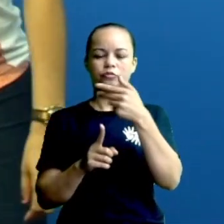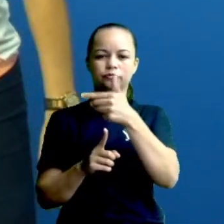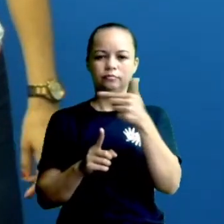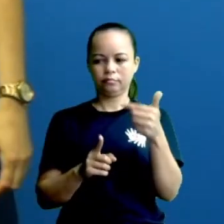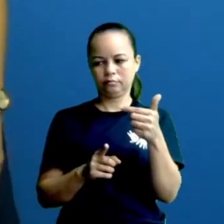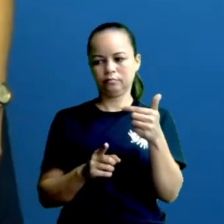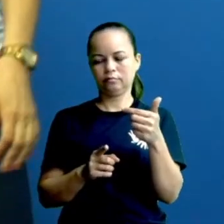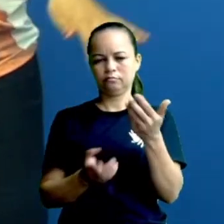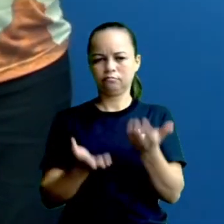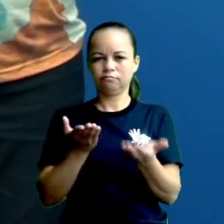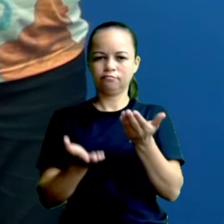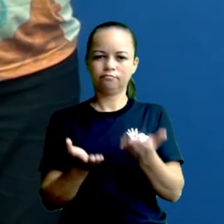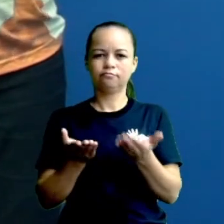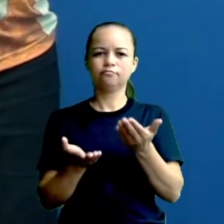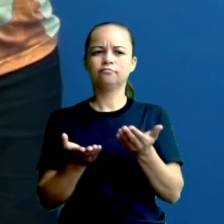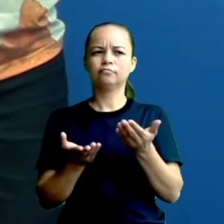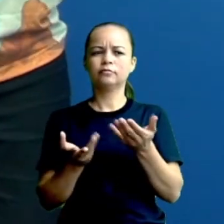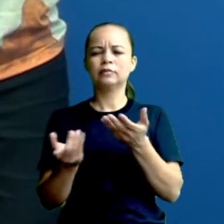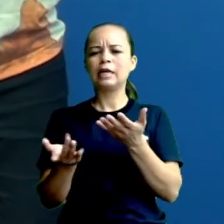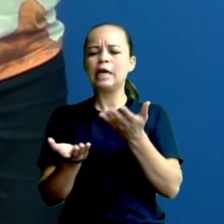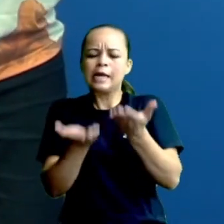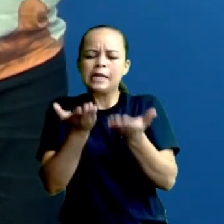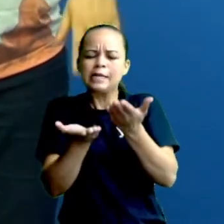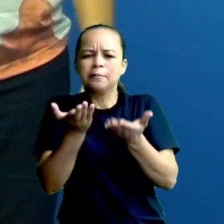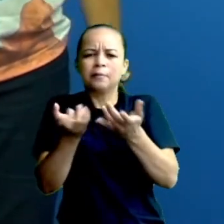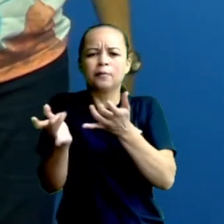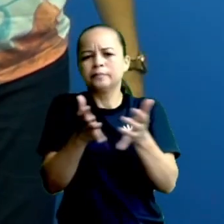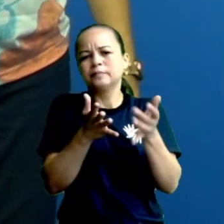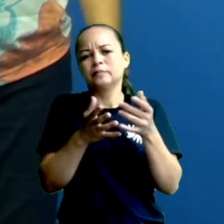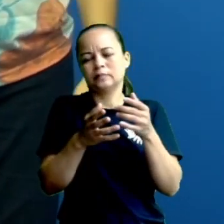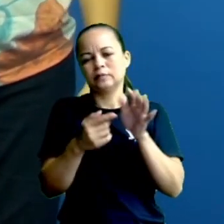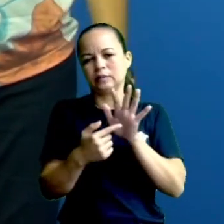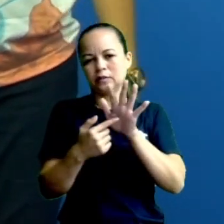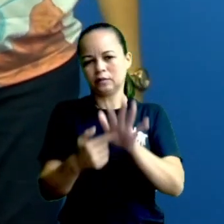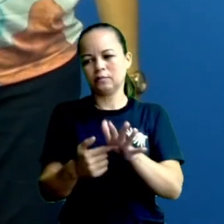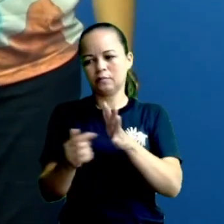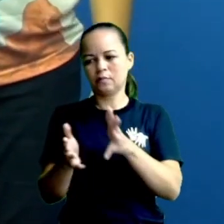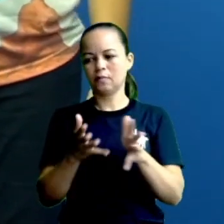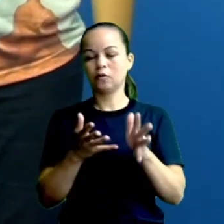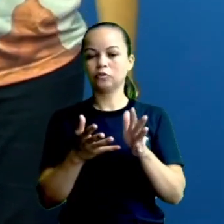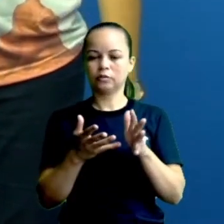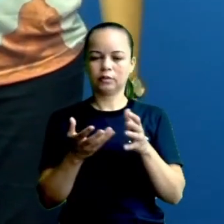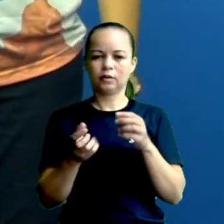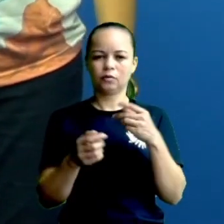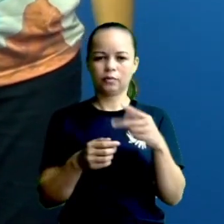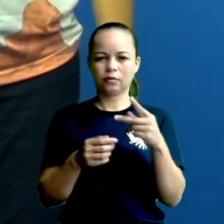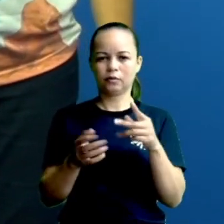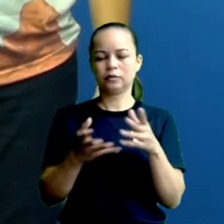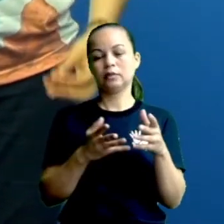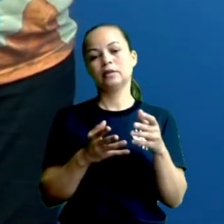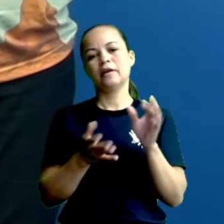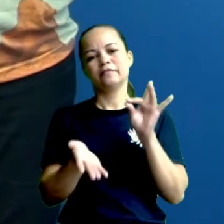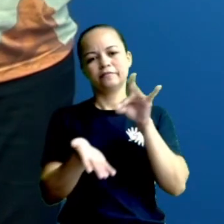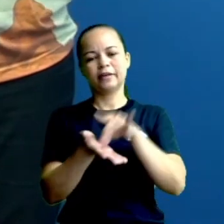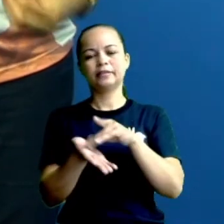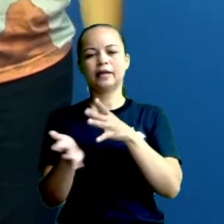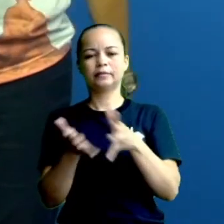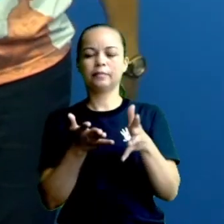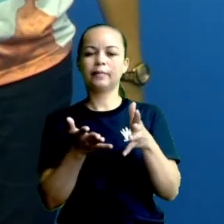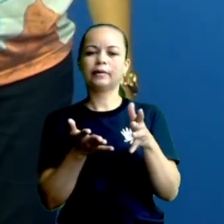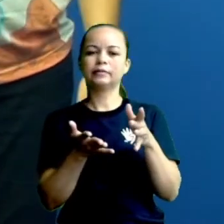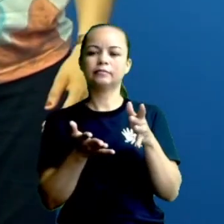equilibrou tem o mesmo peso têm um mesmo valor então o pacote Verde ele aí custa realmente